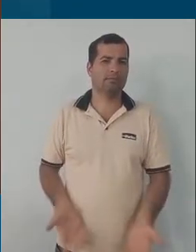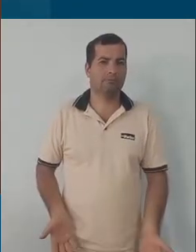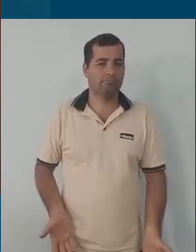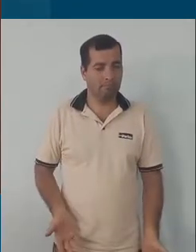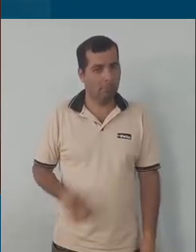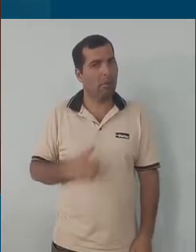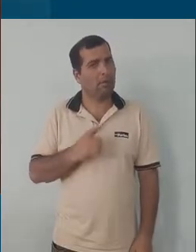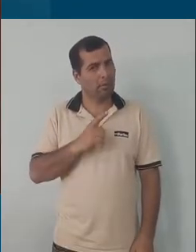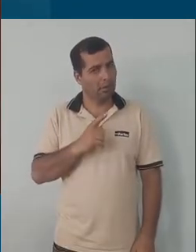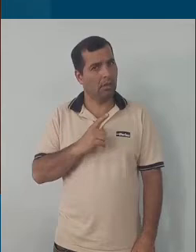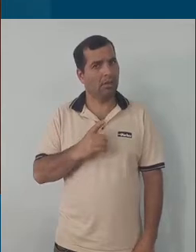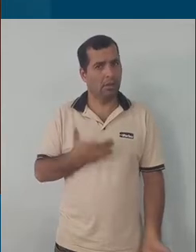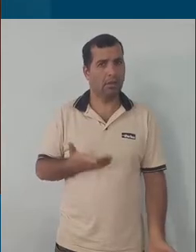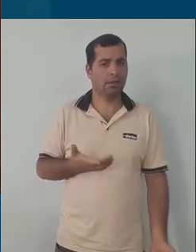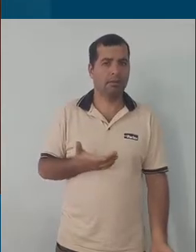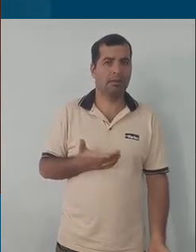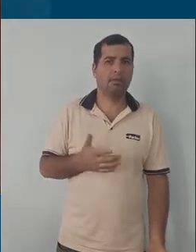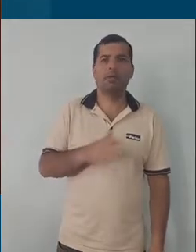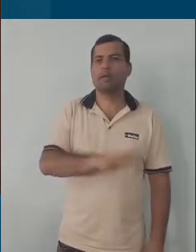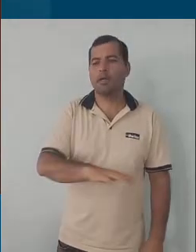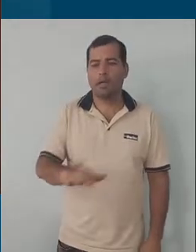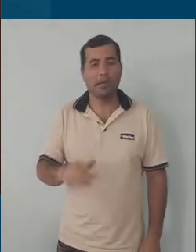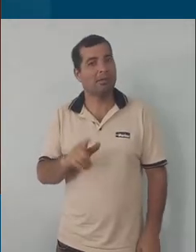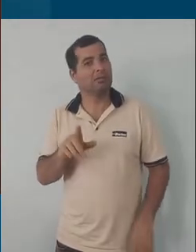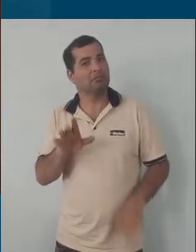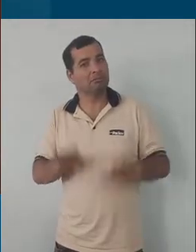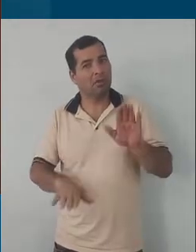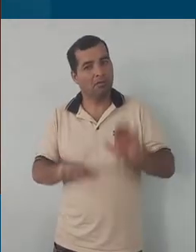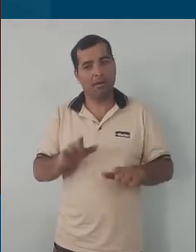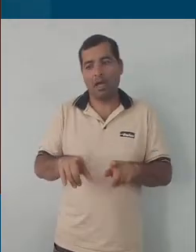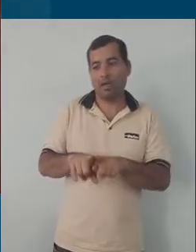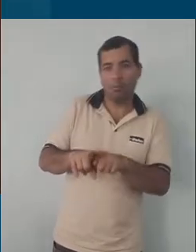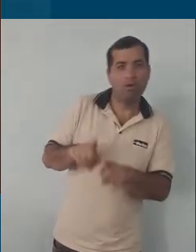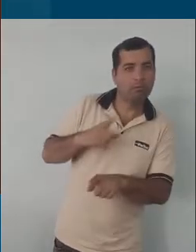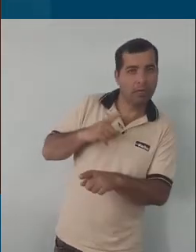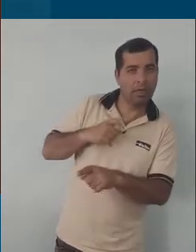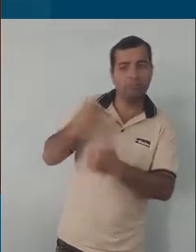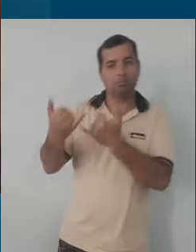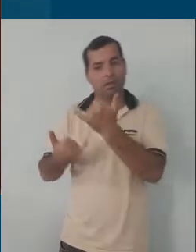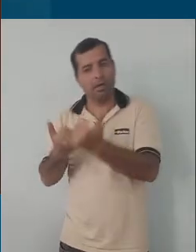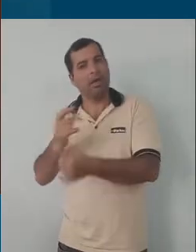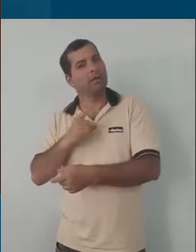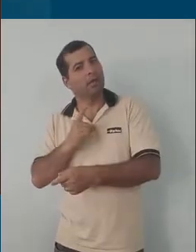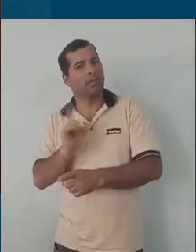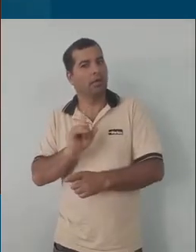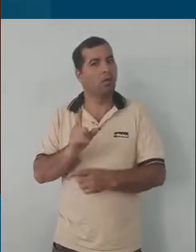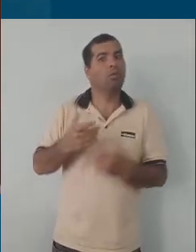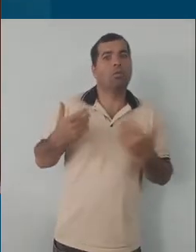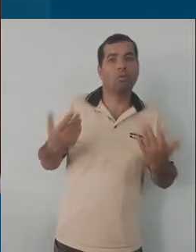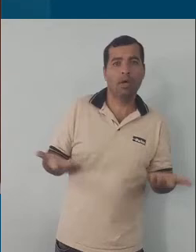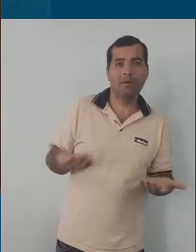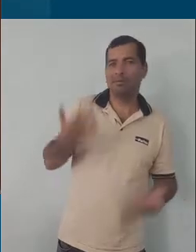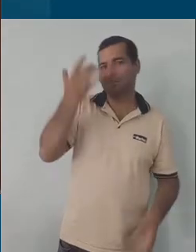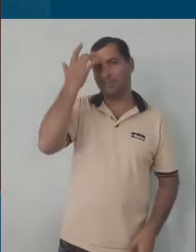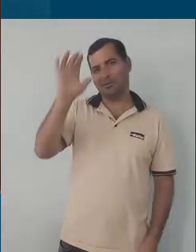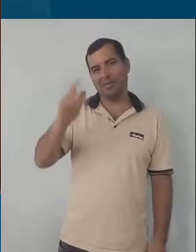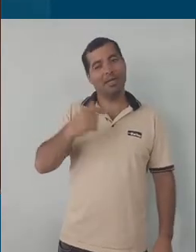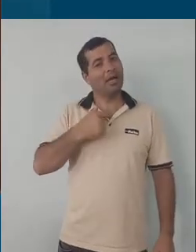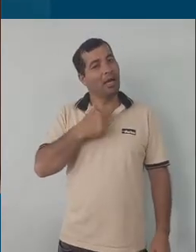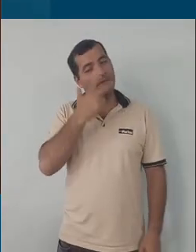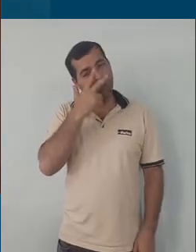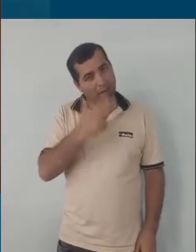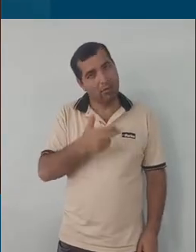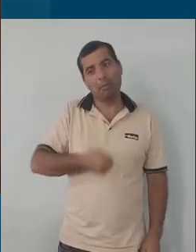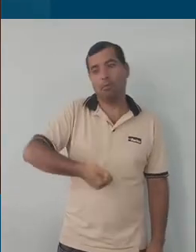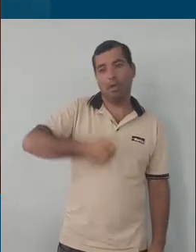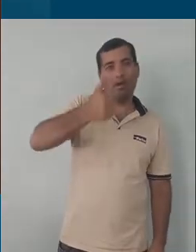se elas tinham irmãos, se elas puderam brincar, eu defendo que elas estão chegando na melhor condição possível,